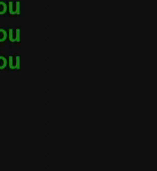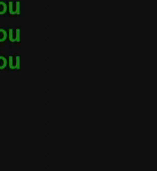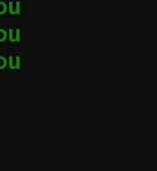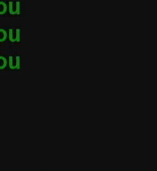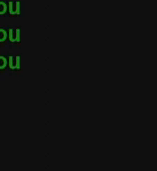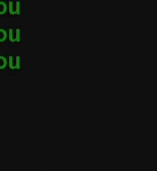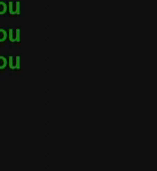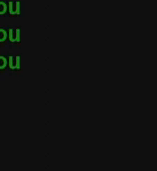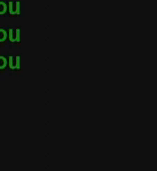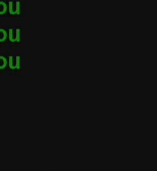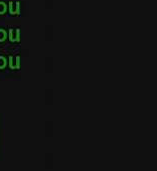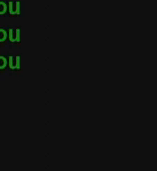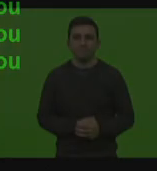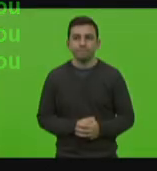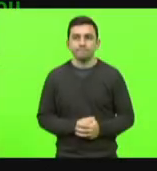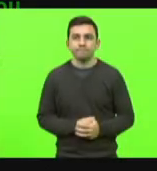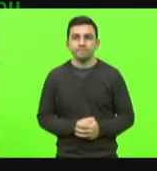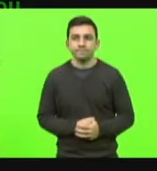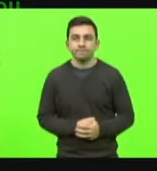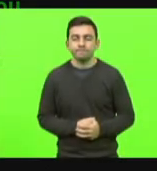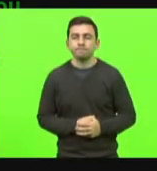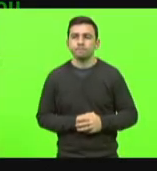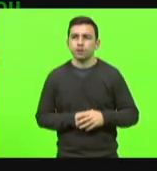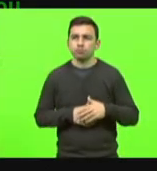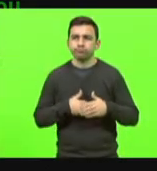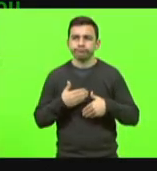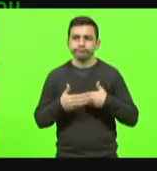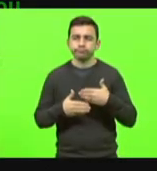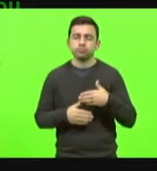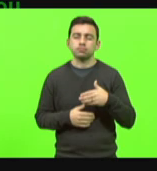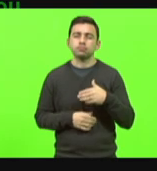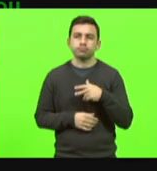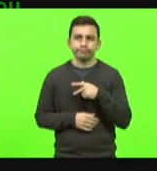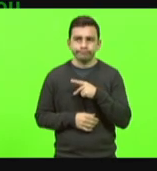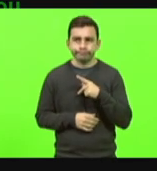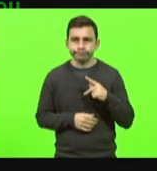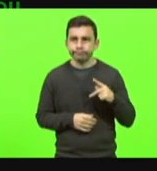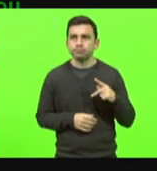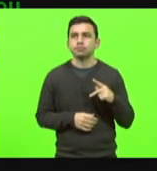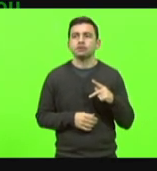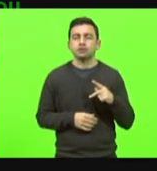os progressistas encaminhados o senhor presidente